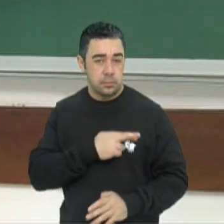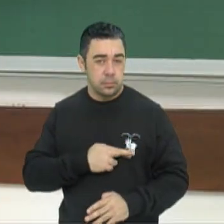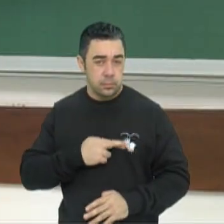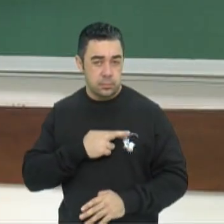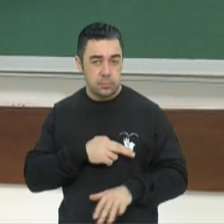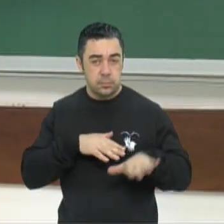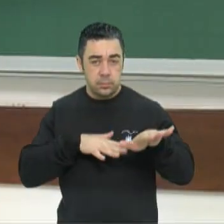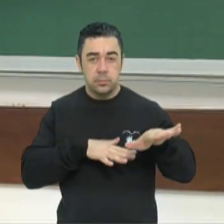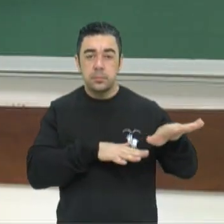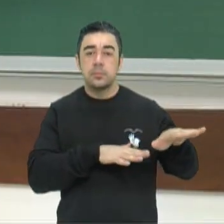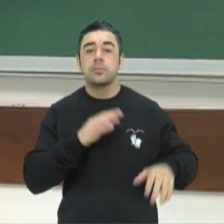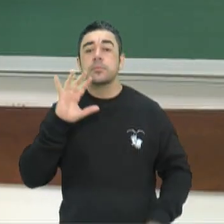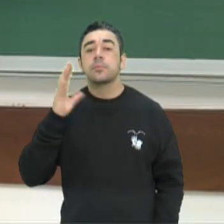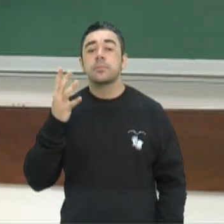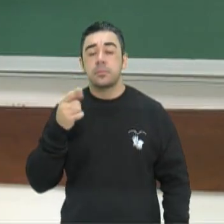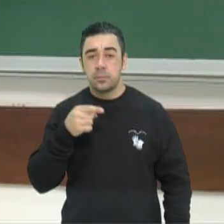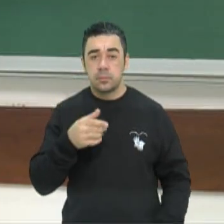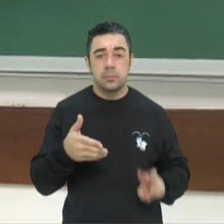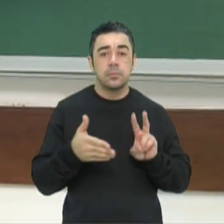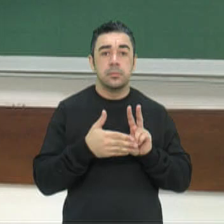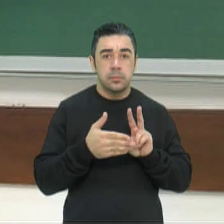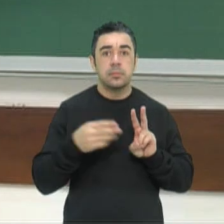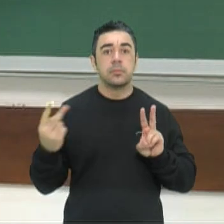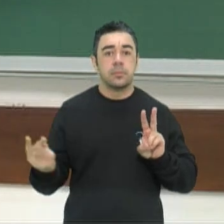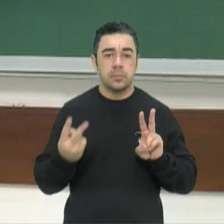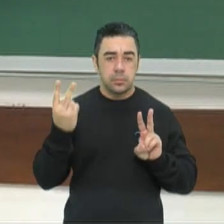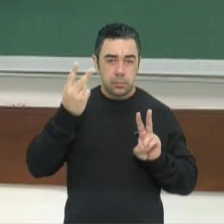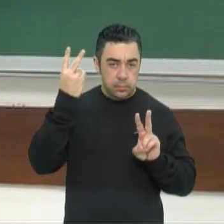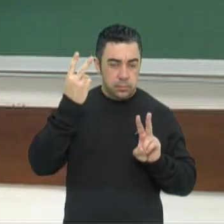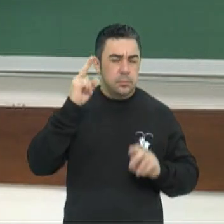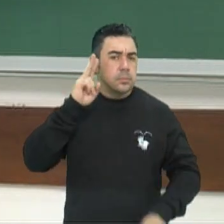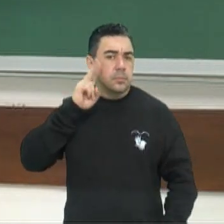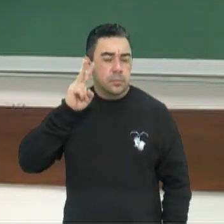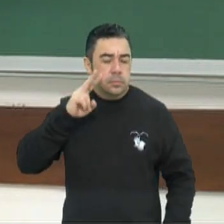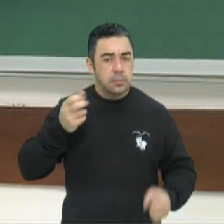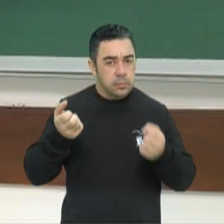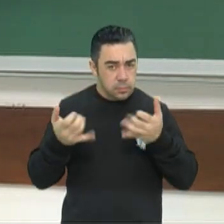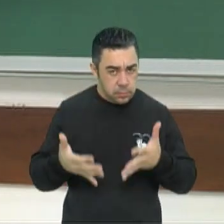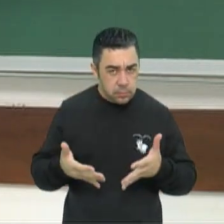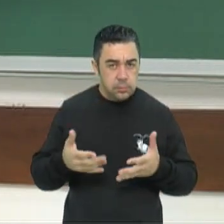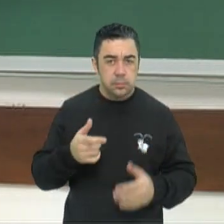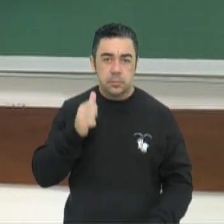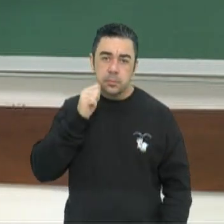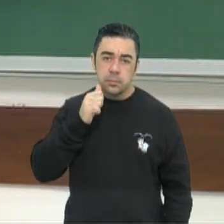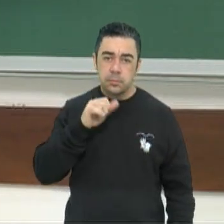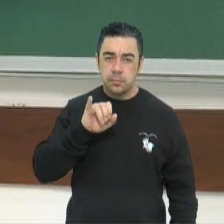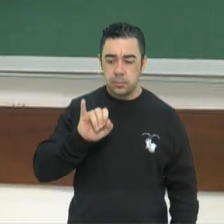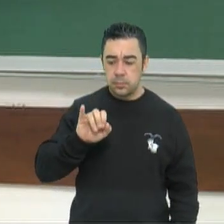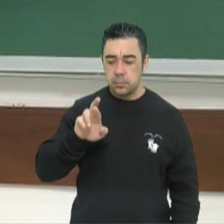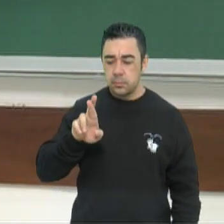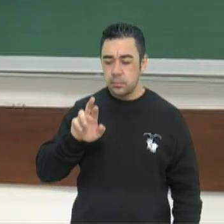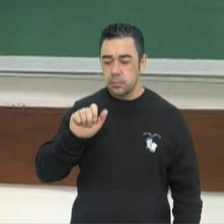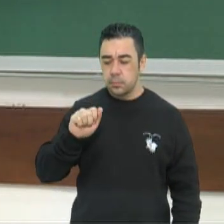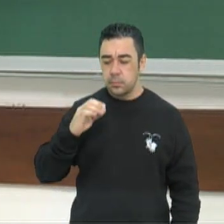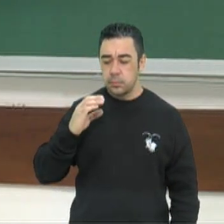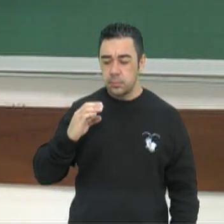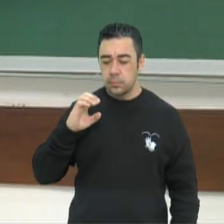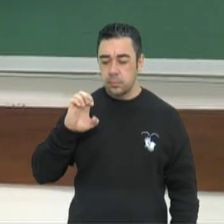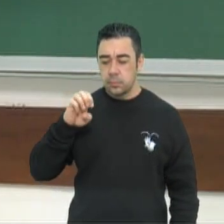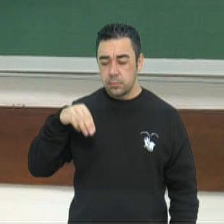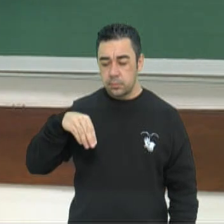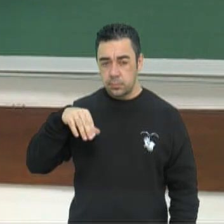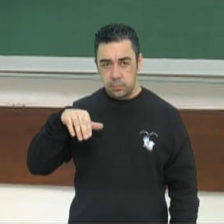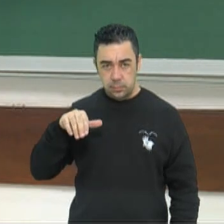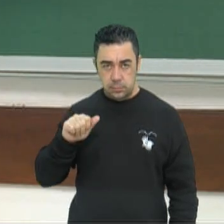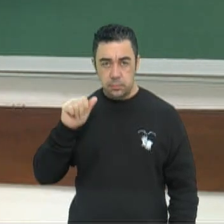estava acontecendo? O indígena estava sendo valorizado. Lembra que nós mencionamos a Iracema como uma obra